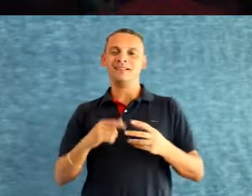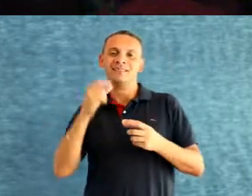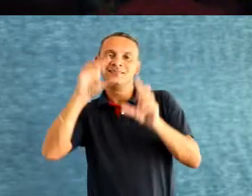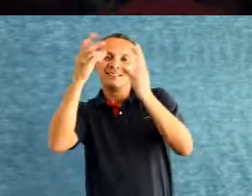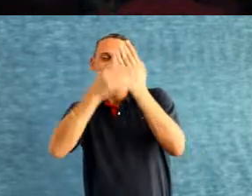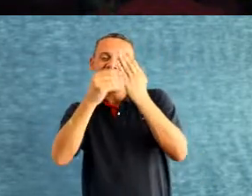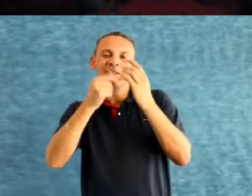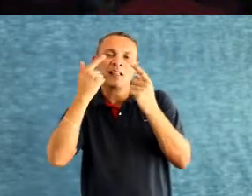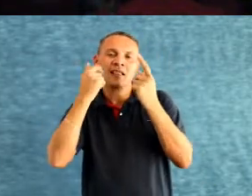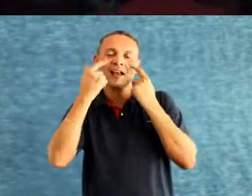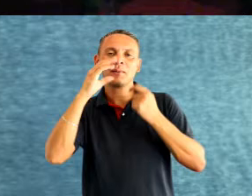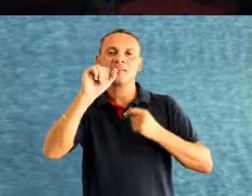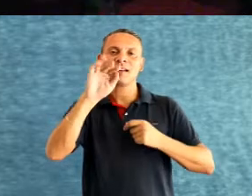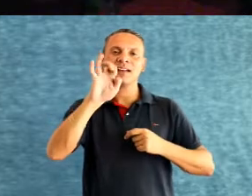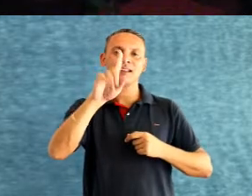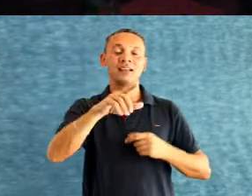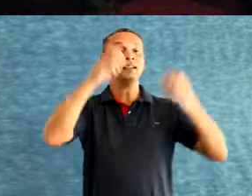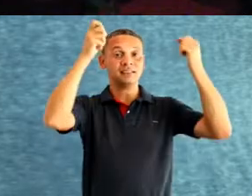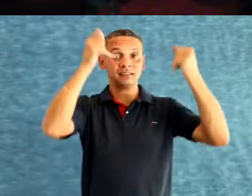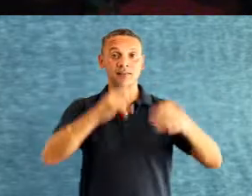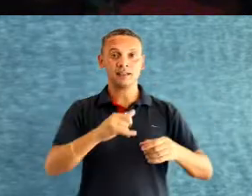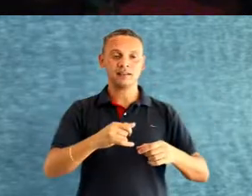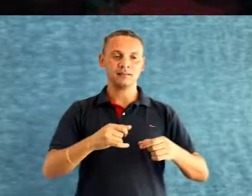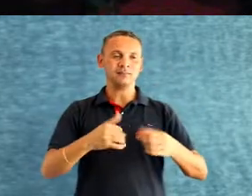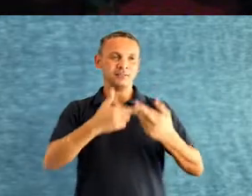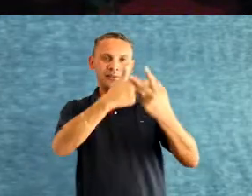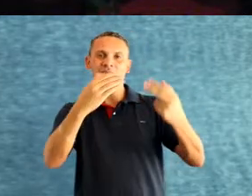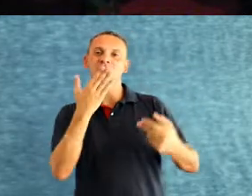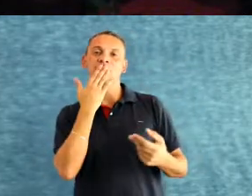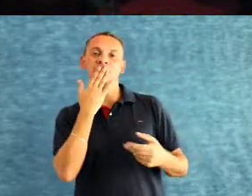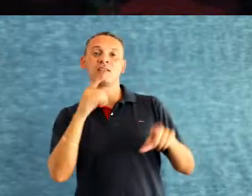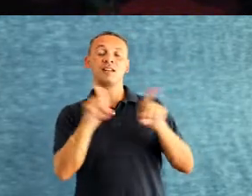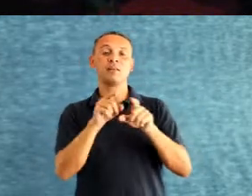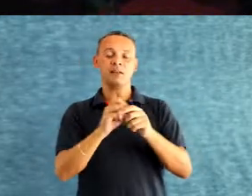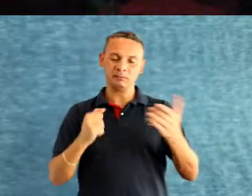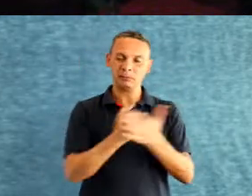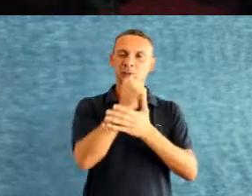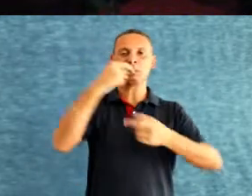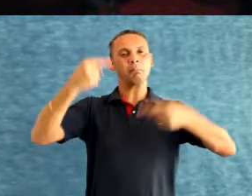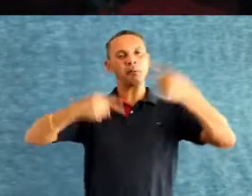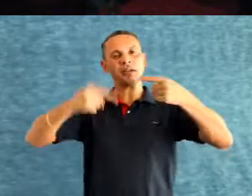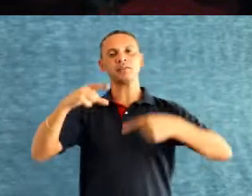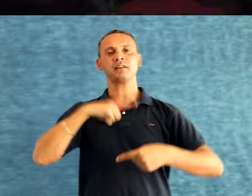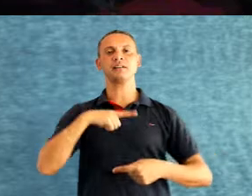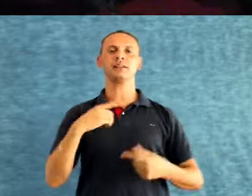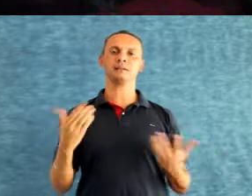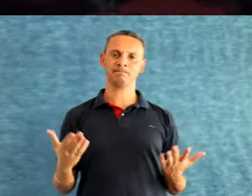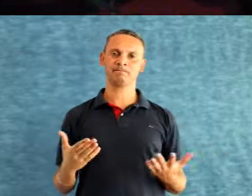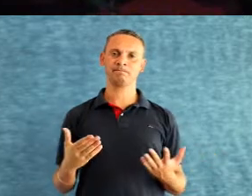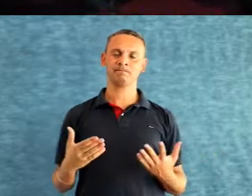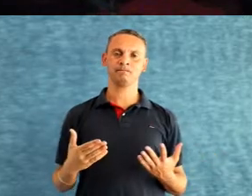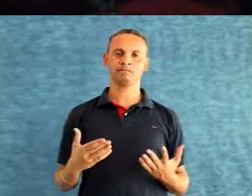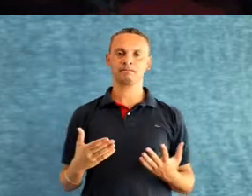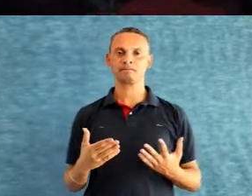romantismo, a questão indígena e as lutas políticos sociais, ambas impregnadas de forte carga